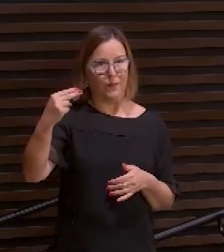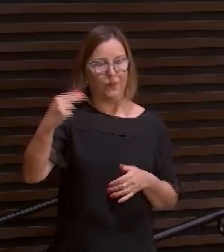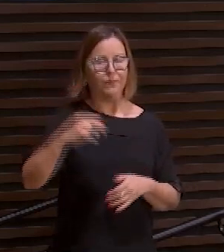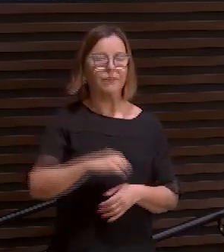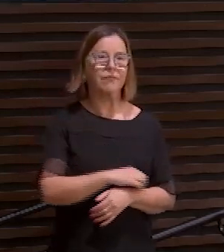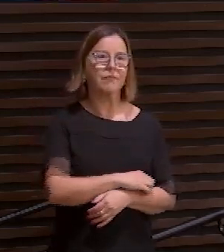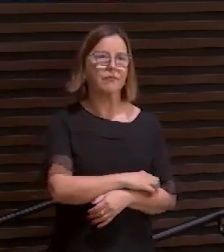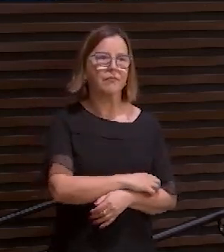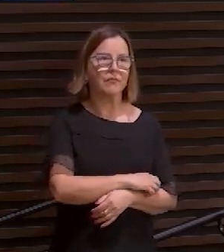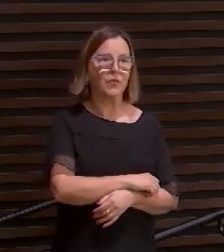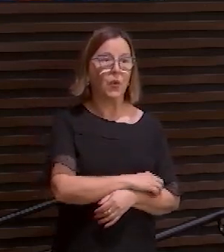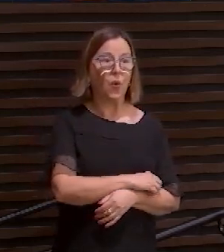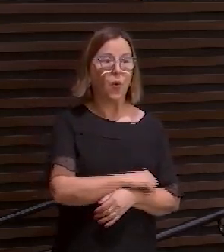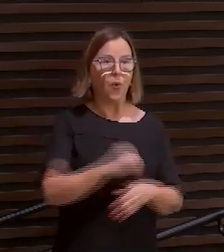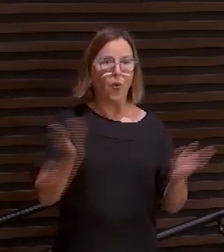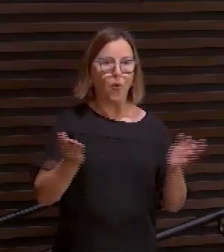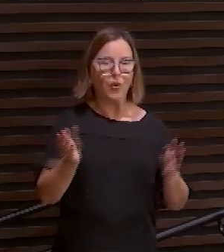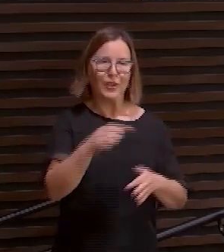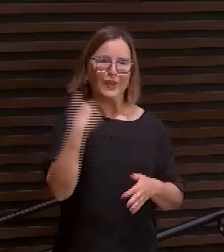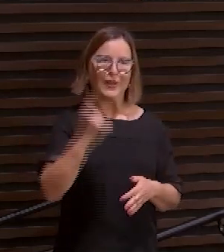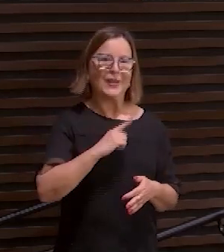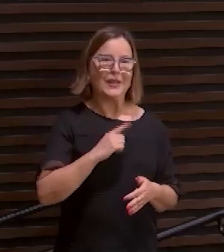Hoje nós temos a Bíblia.